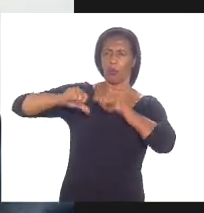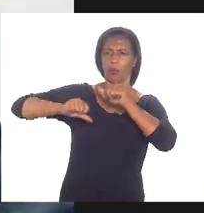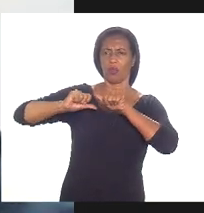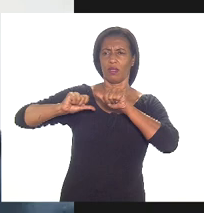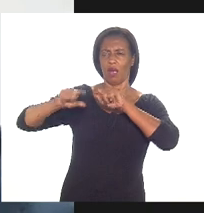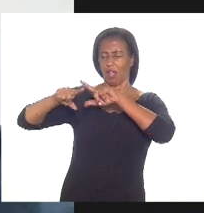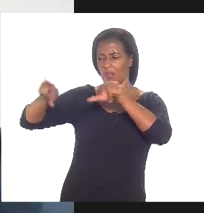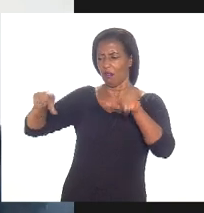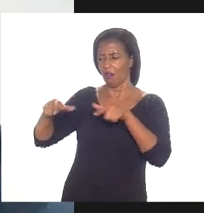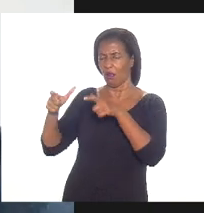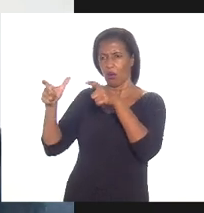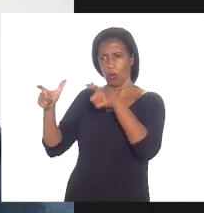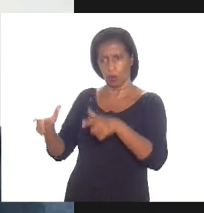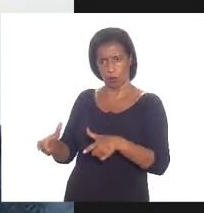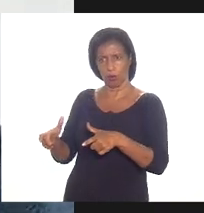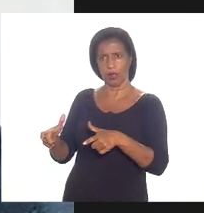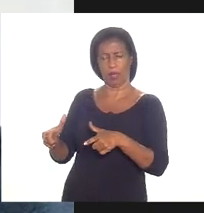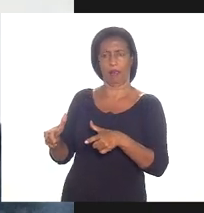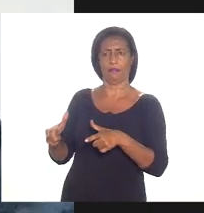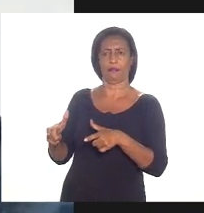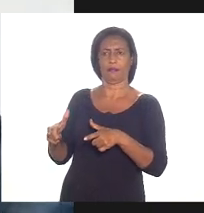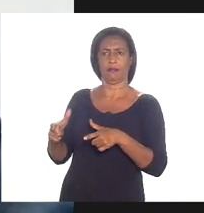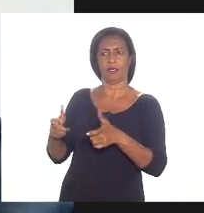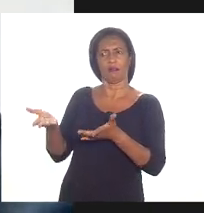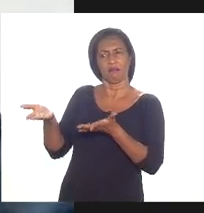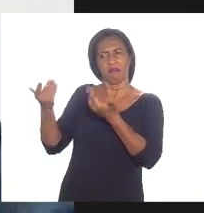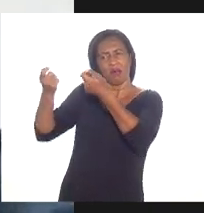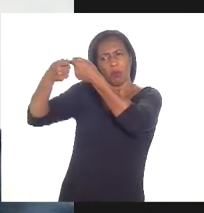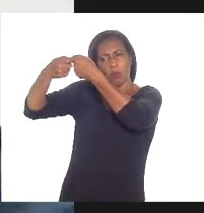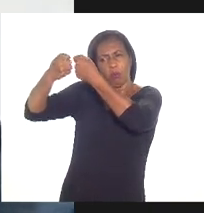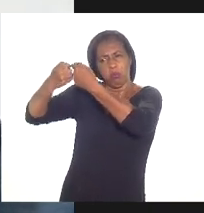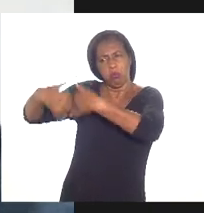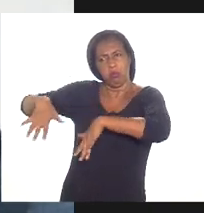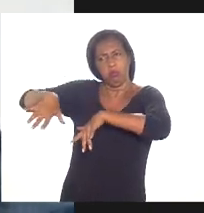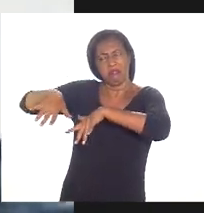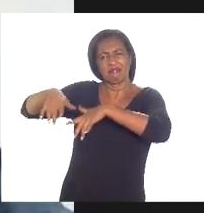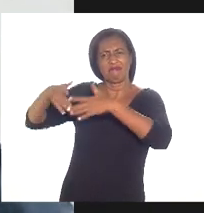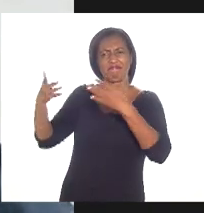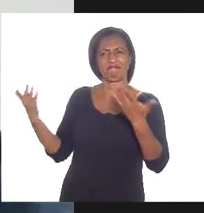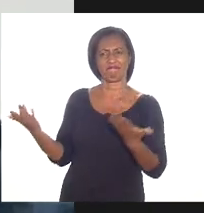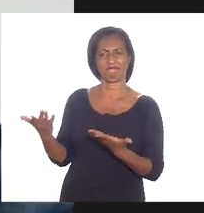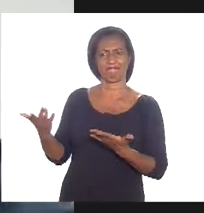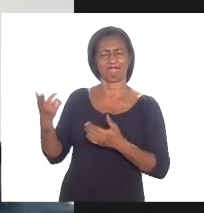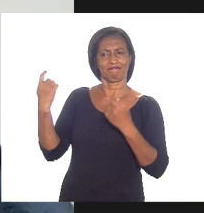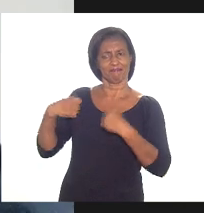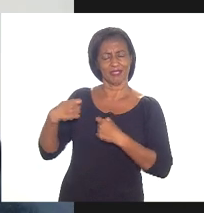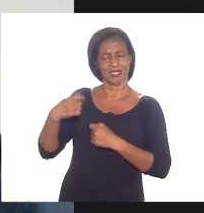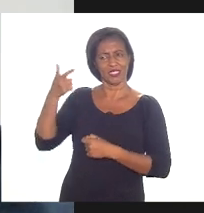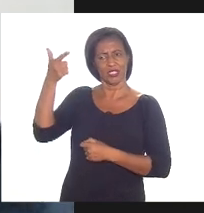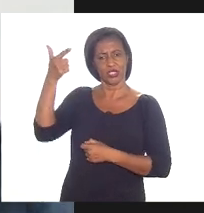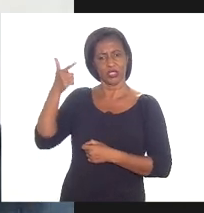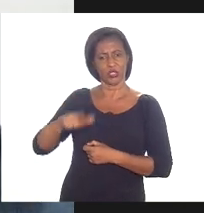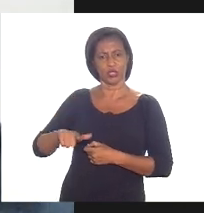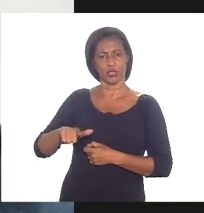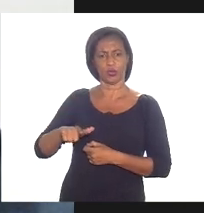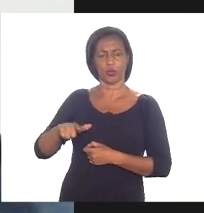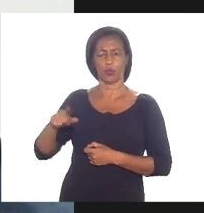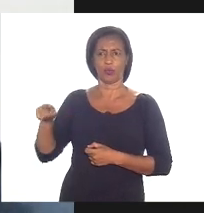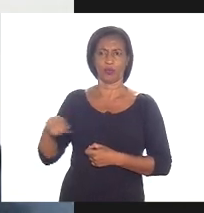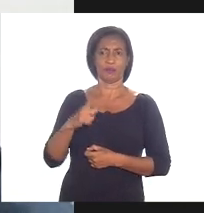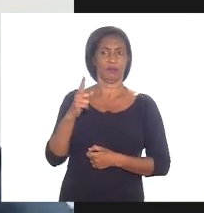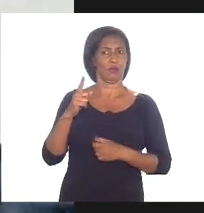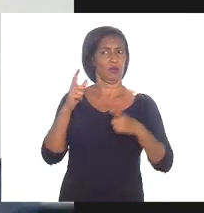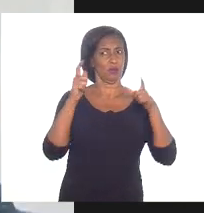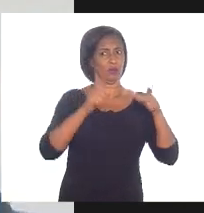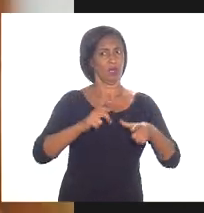que precisa, sim, ter um endereçamento adequado, de preferência que fosse remetido novamente para a iniciativa privada,